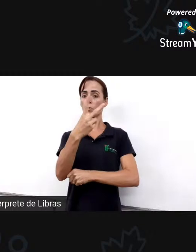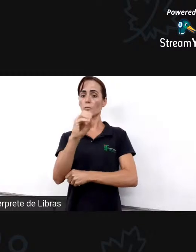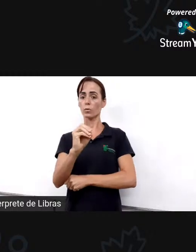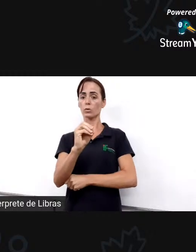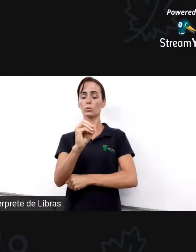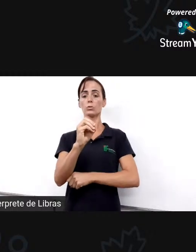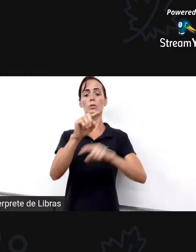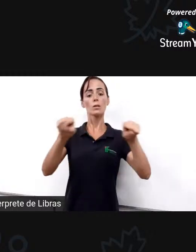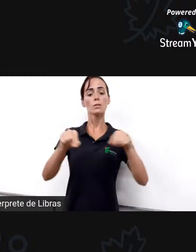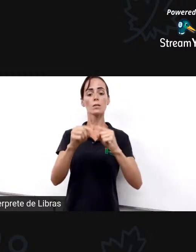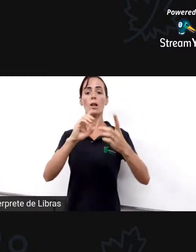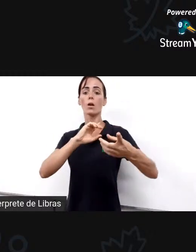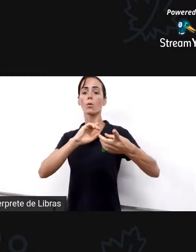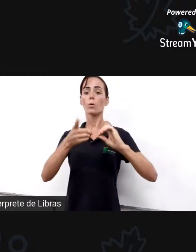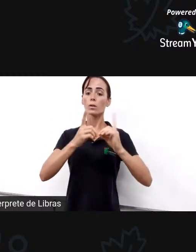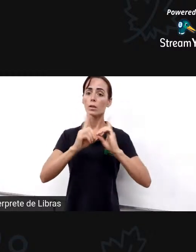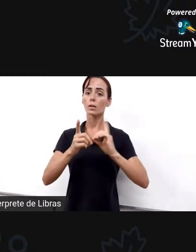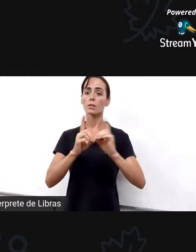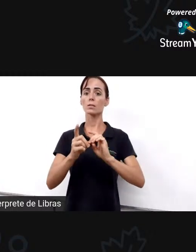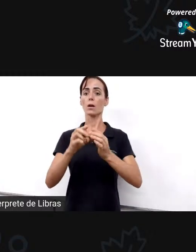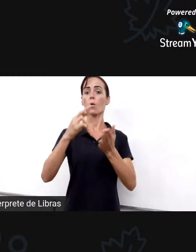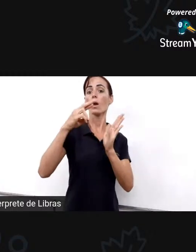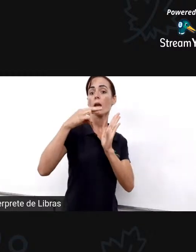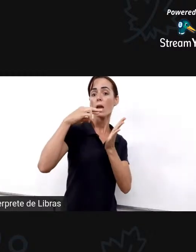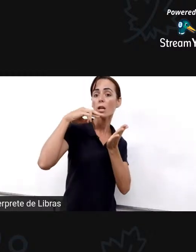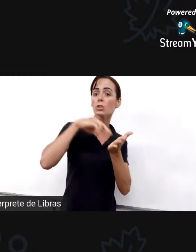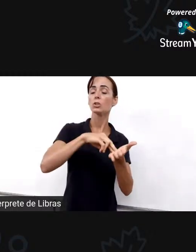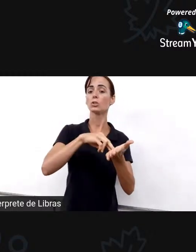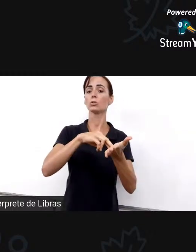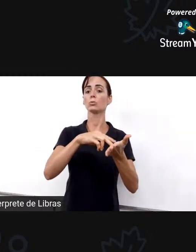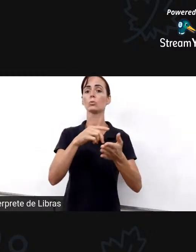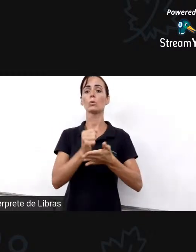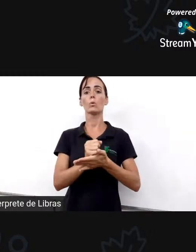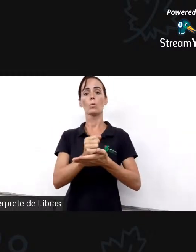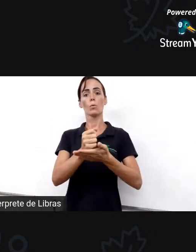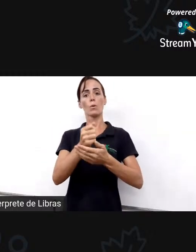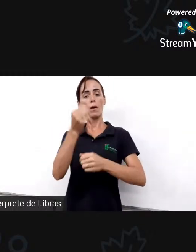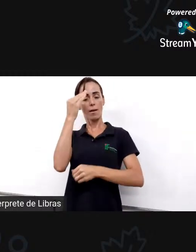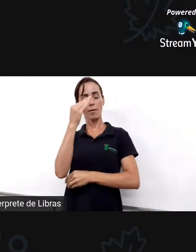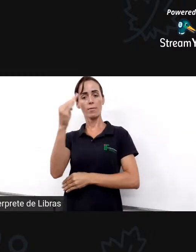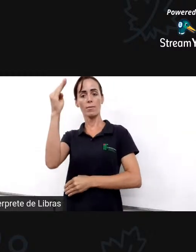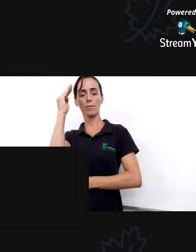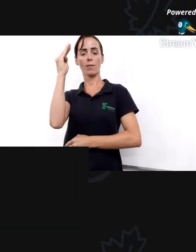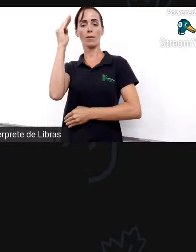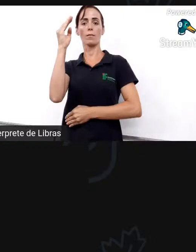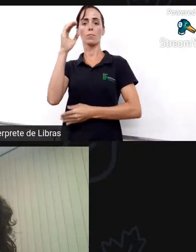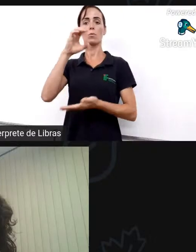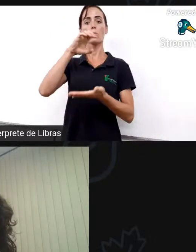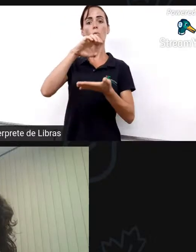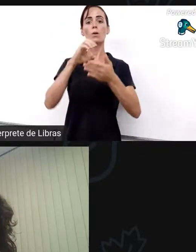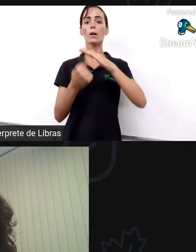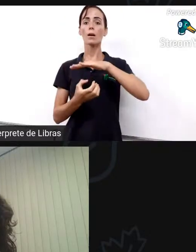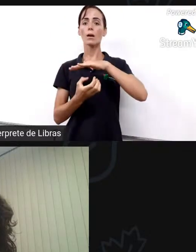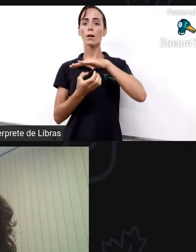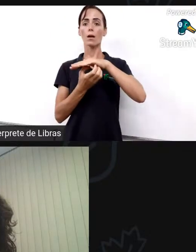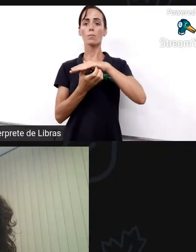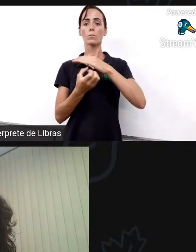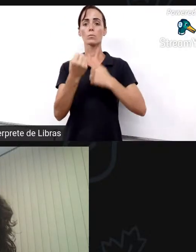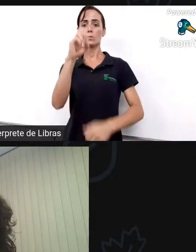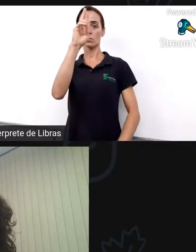dos registros acadêmicos do Instituto Federal Farroupilha, Campo Santa Rosa, procedeu-se